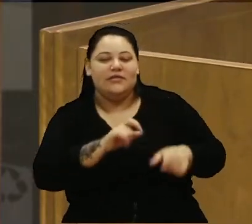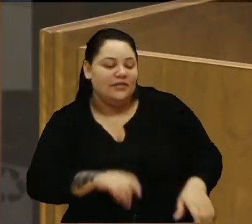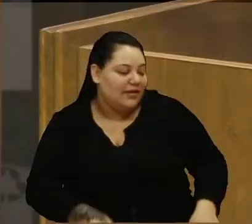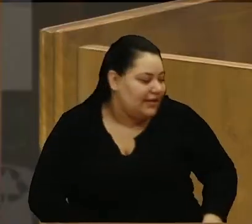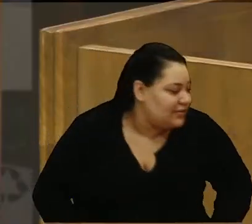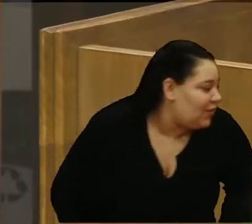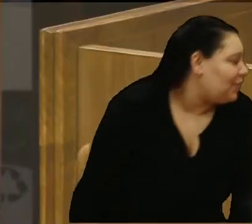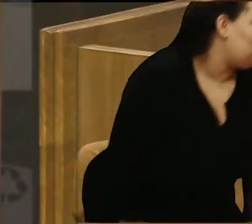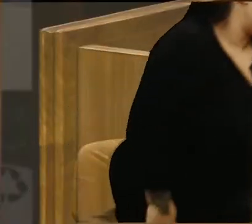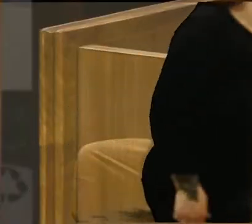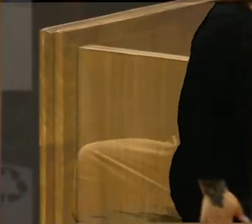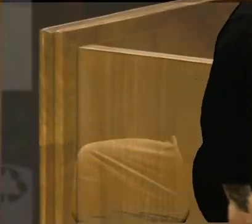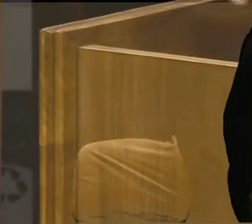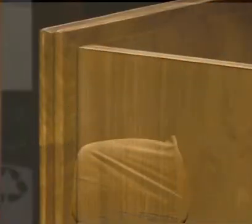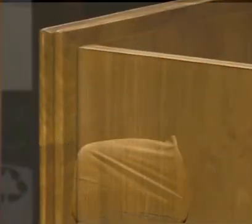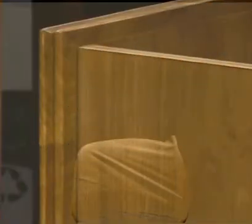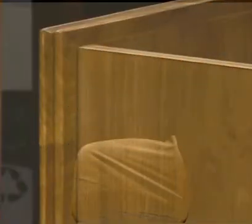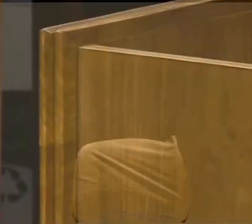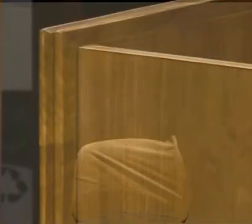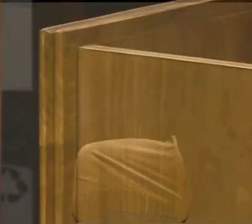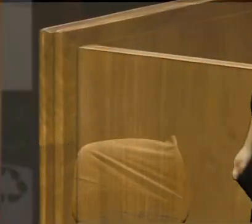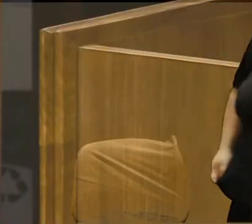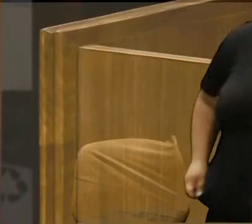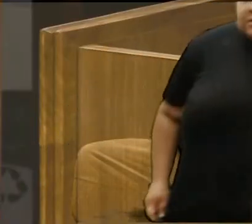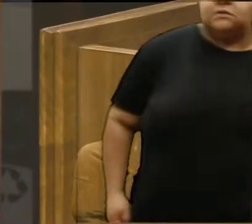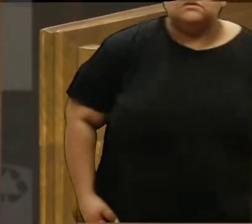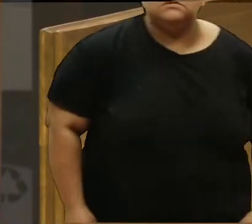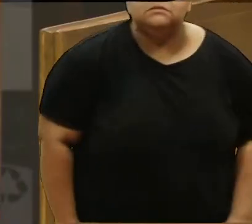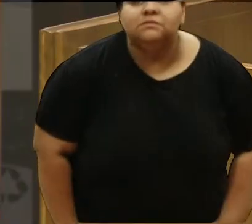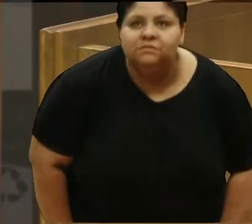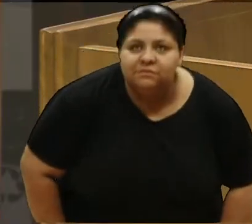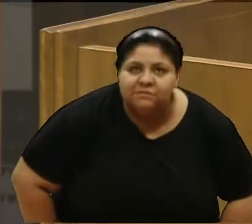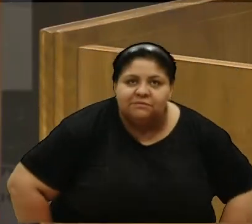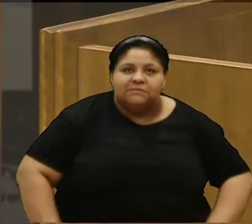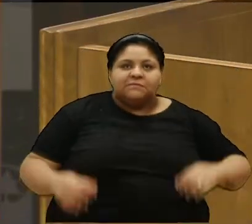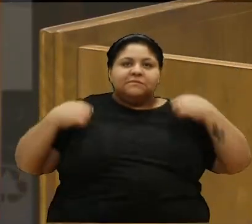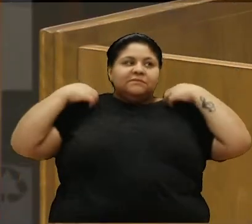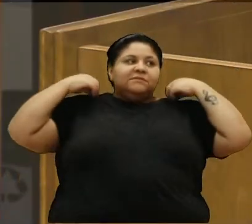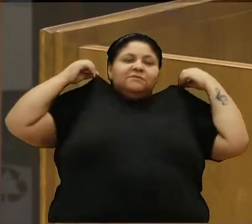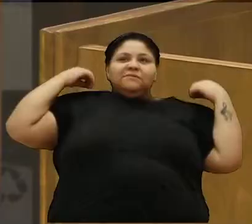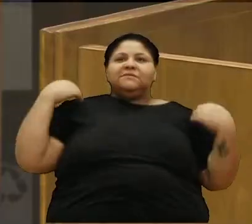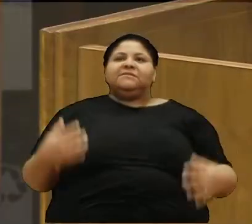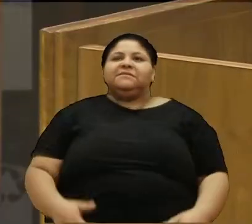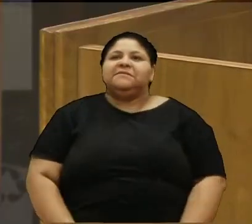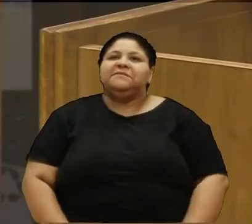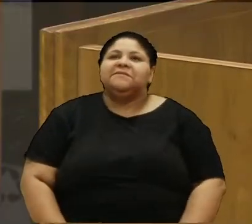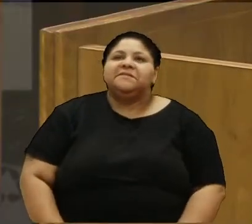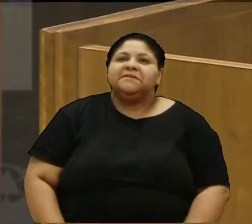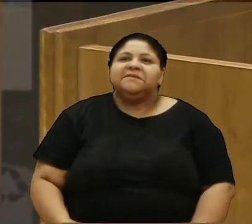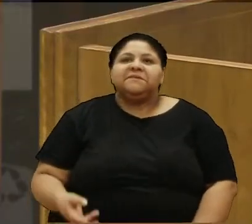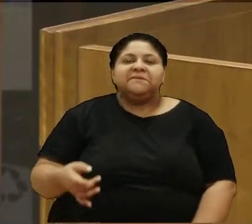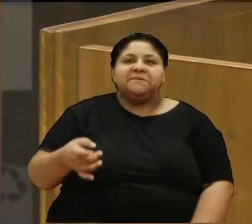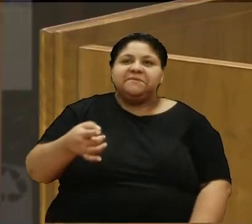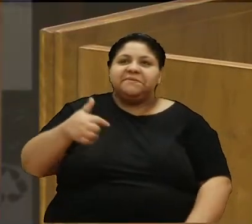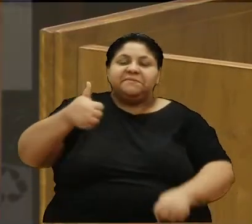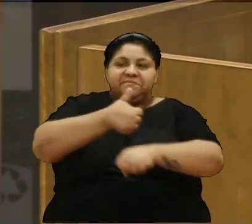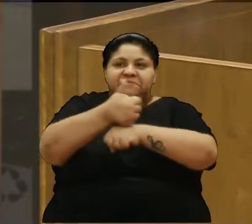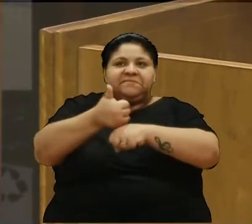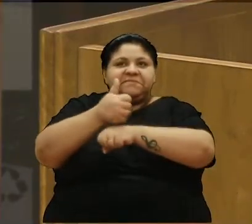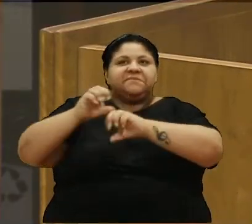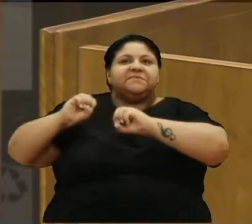ato de limpar, o ato de cozinhar, também é ato pedagógico, também são considerados profissionais de